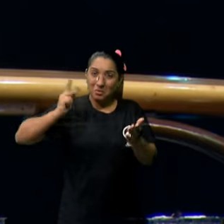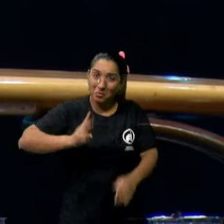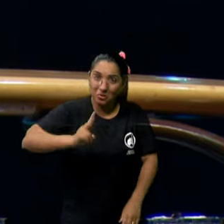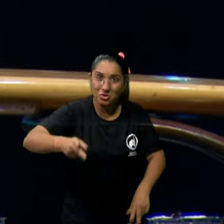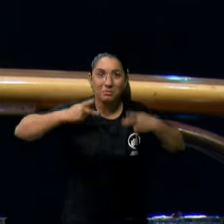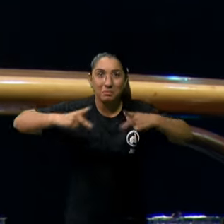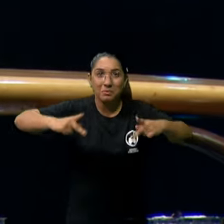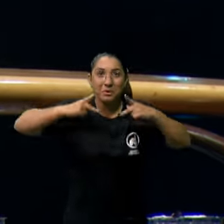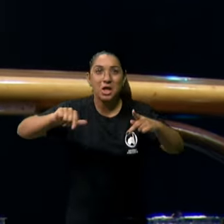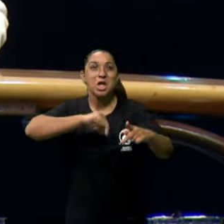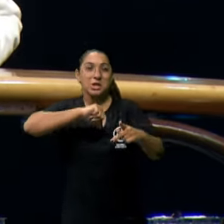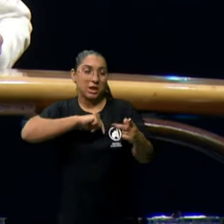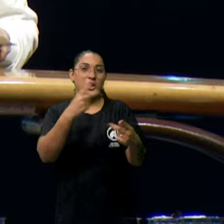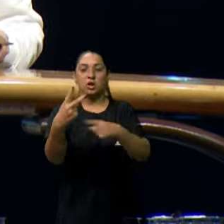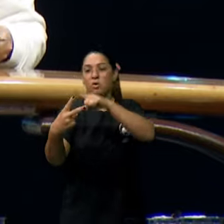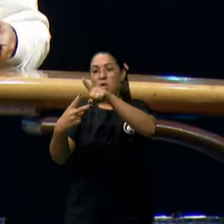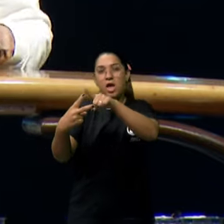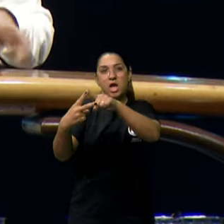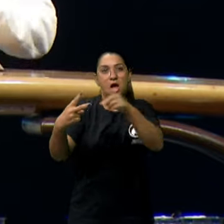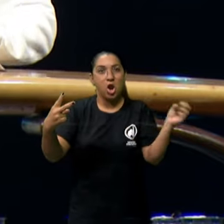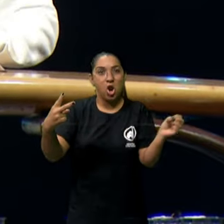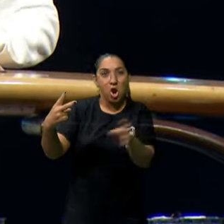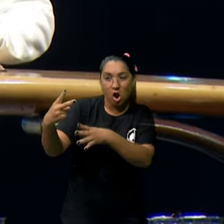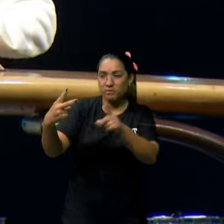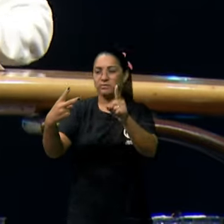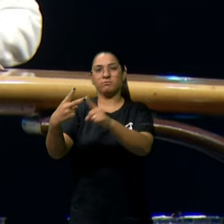Tem uma novinha tem uma velhinha aqui